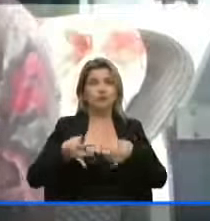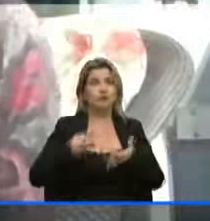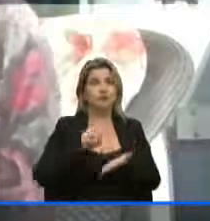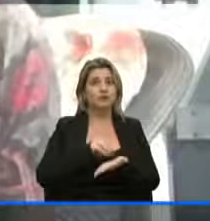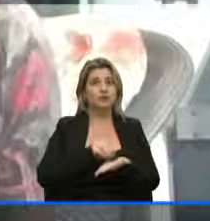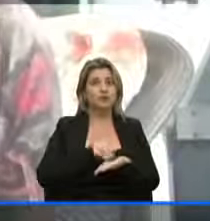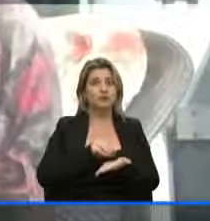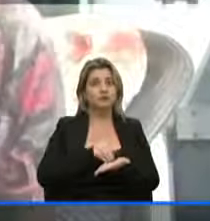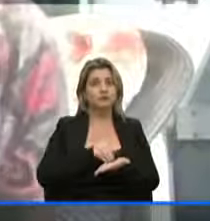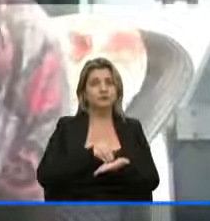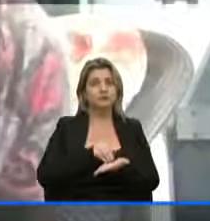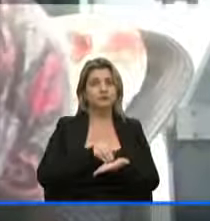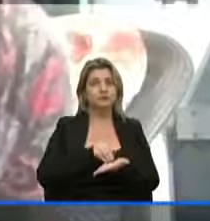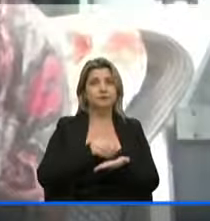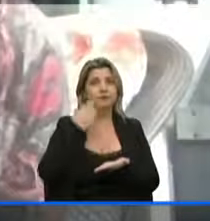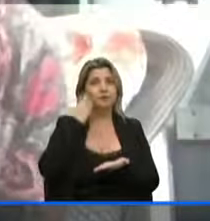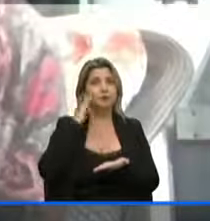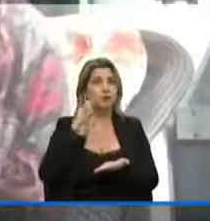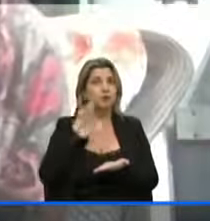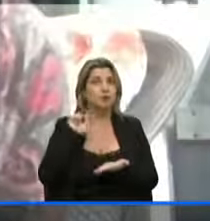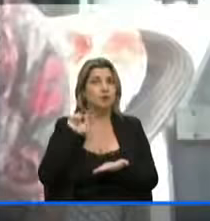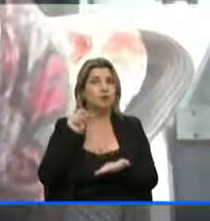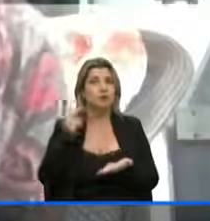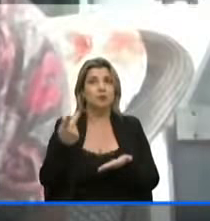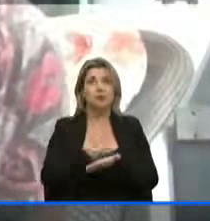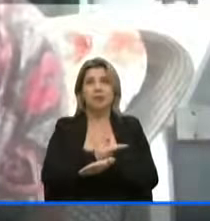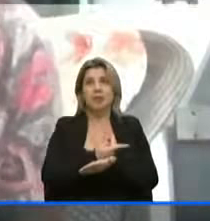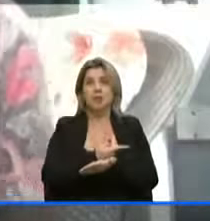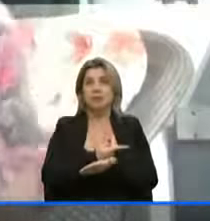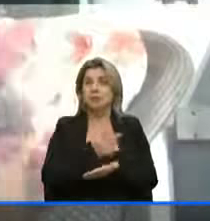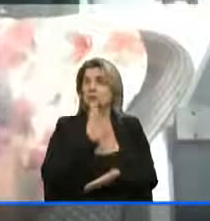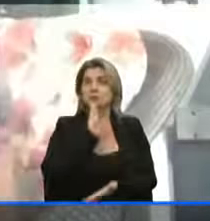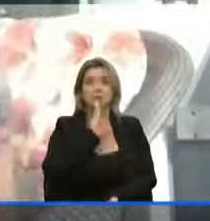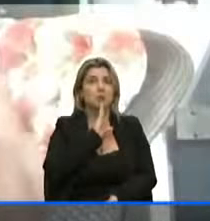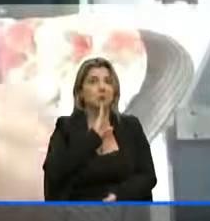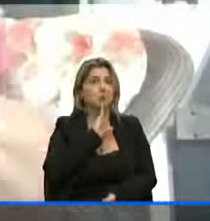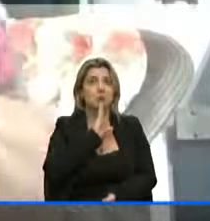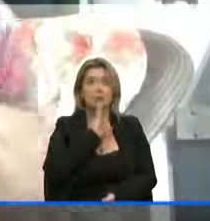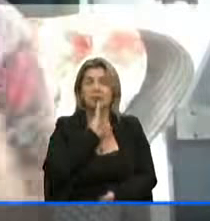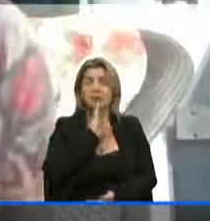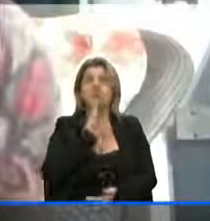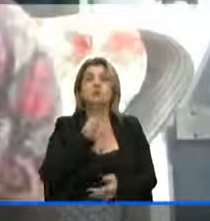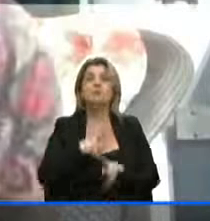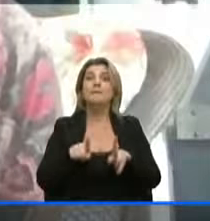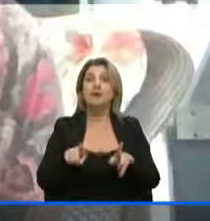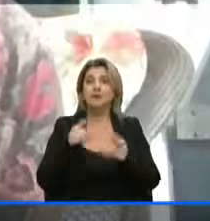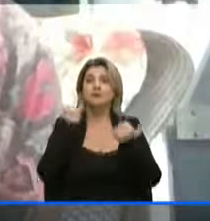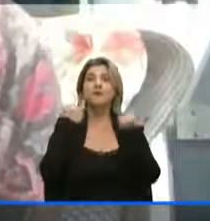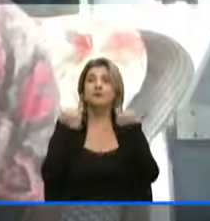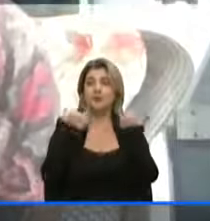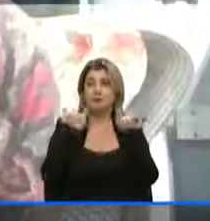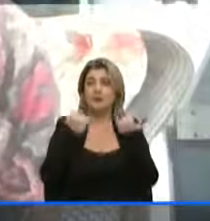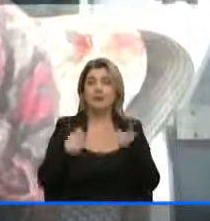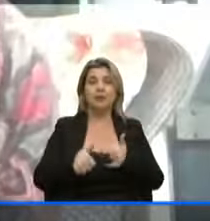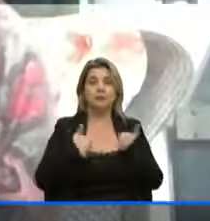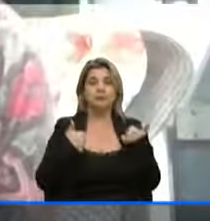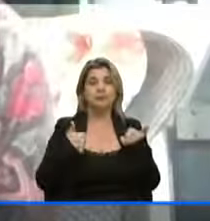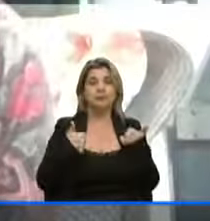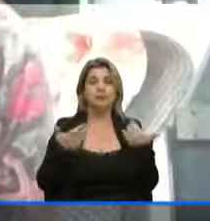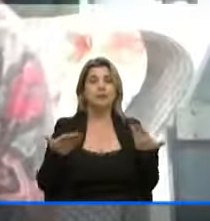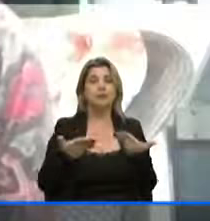né? Não sei o que acontece, eu realmente desconheço e vou me informar melhor. Gabriel Souza.